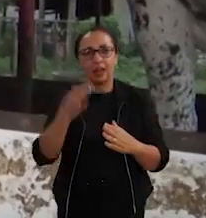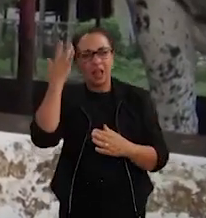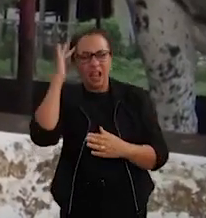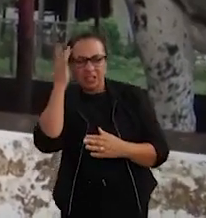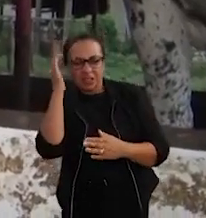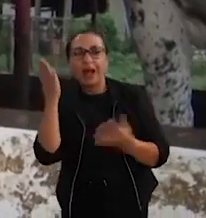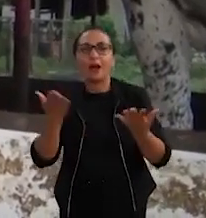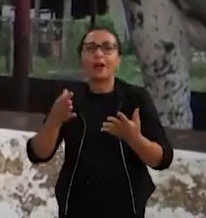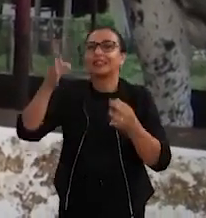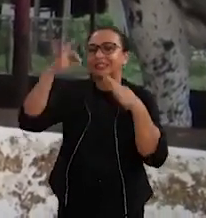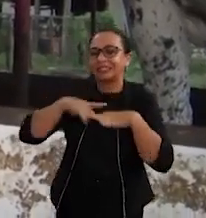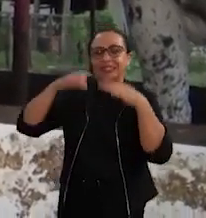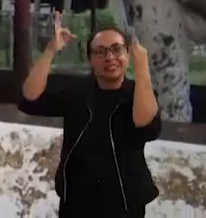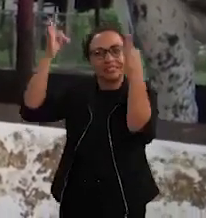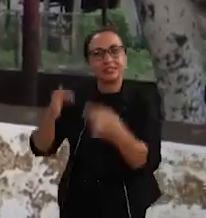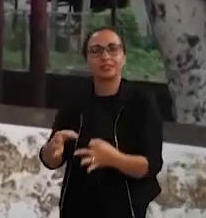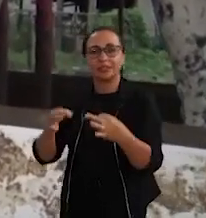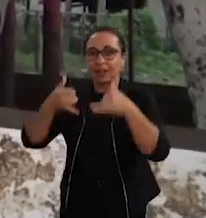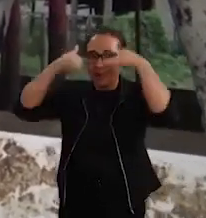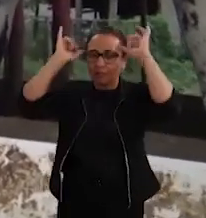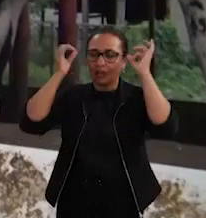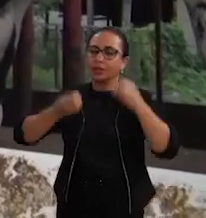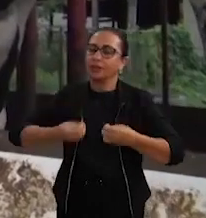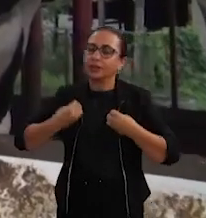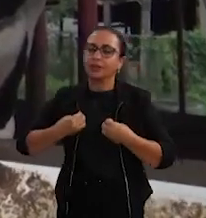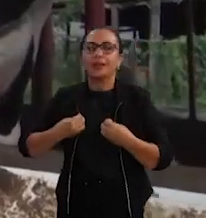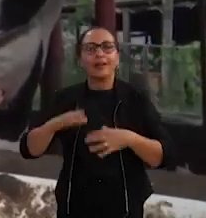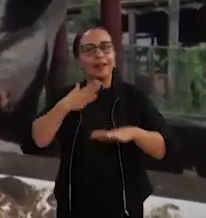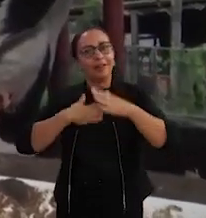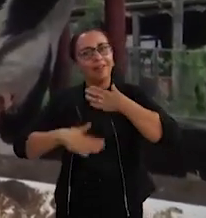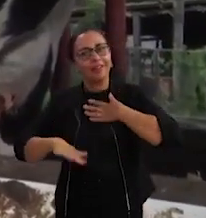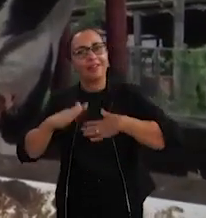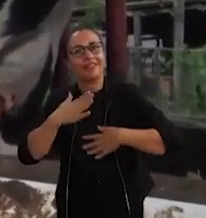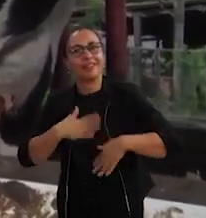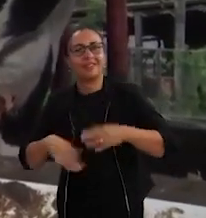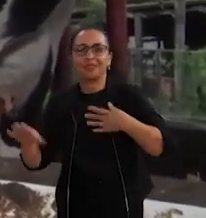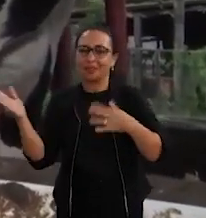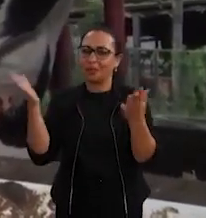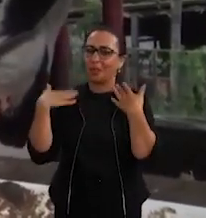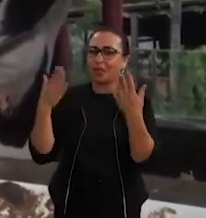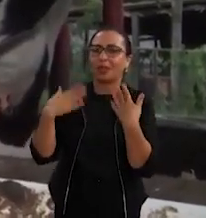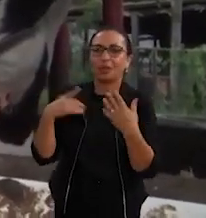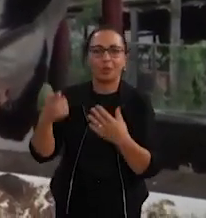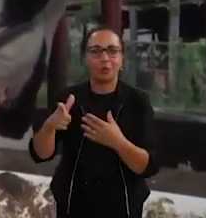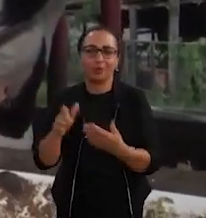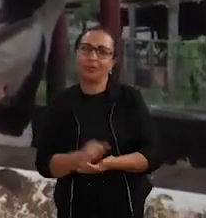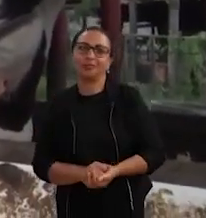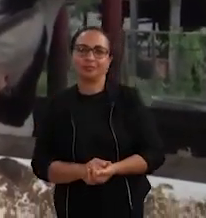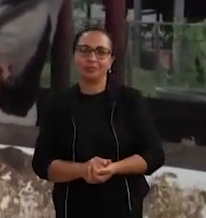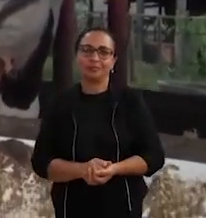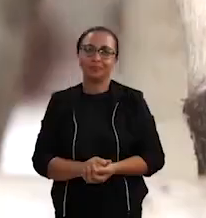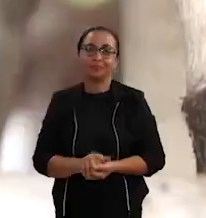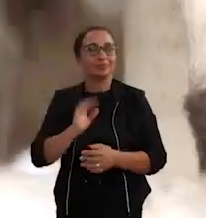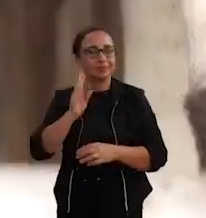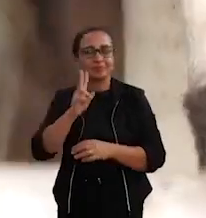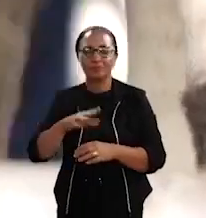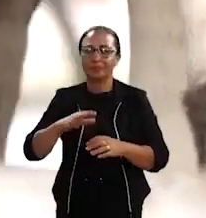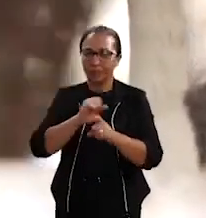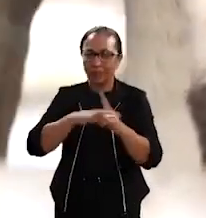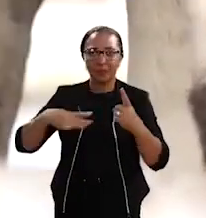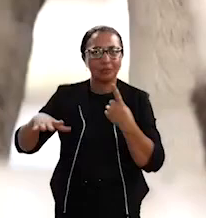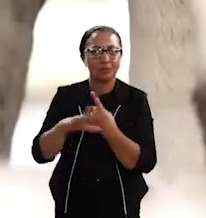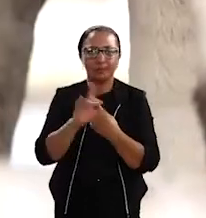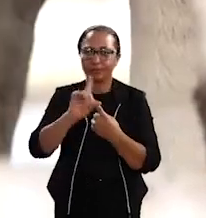sair do achismo e ir para a certeza de que as vacas elas realmente estão confortáveis termicamente e com relação à umidade também. Então, toda vez